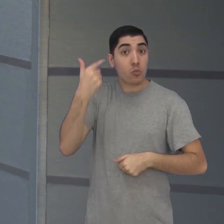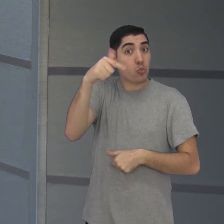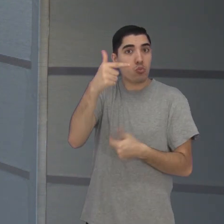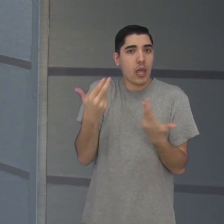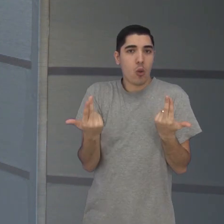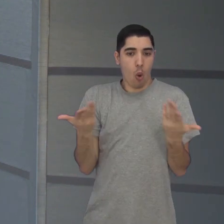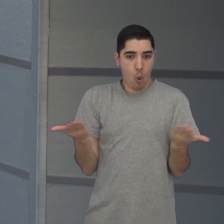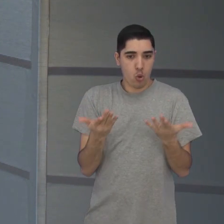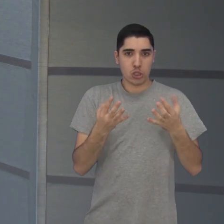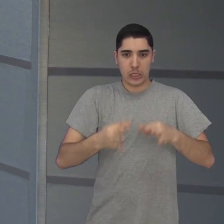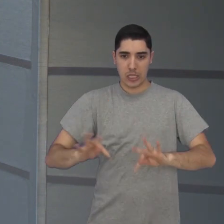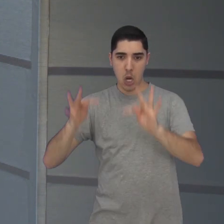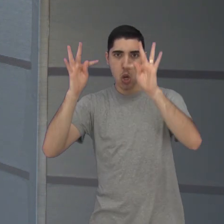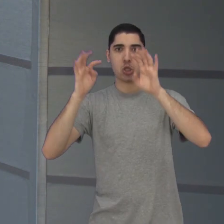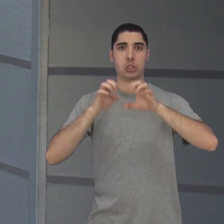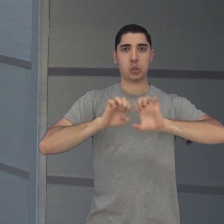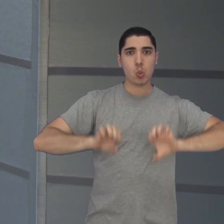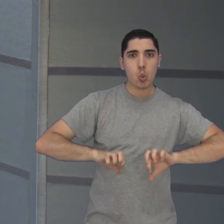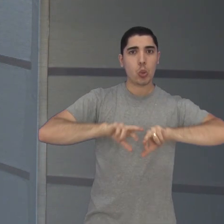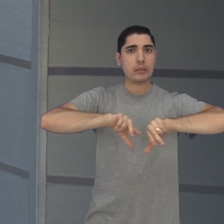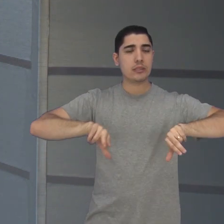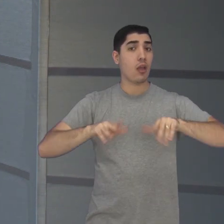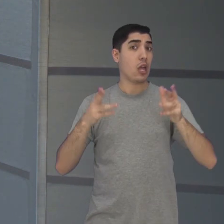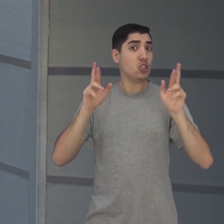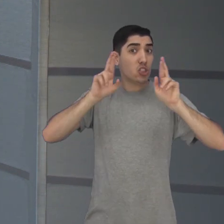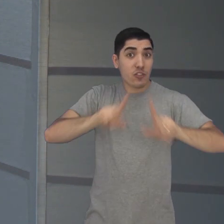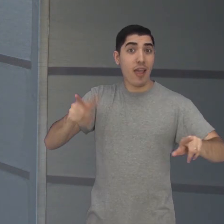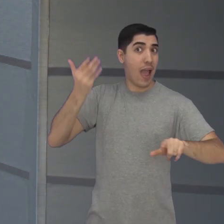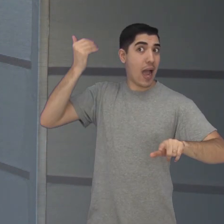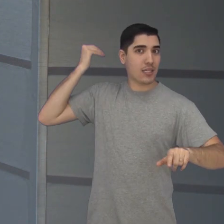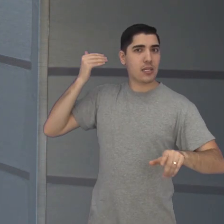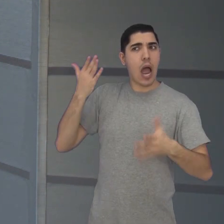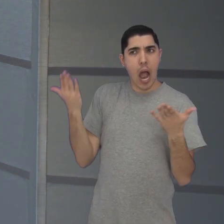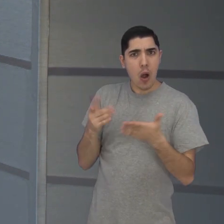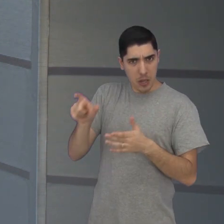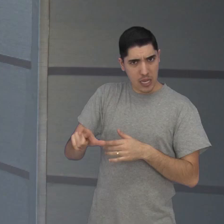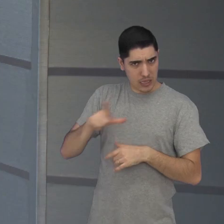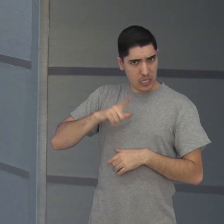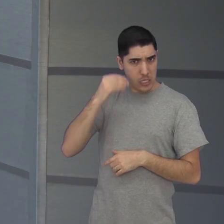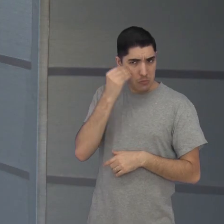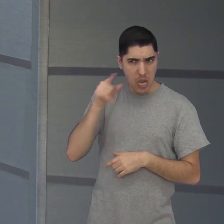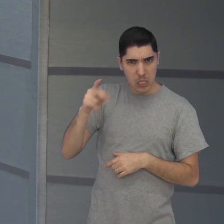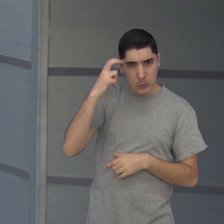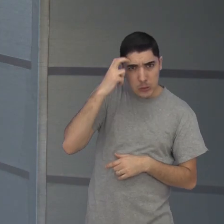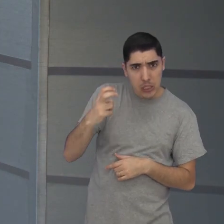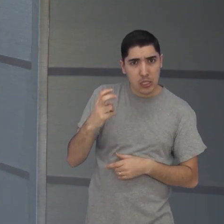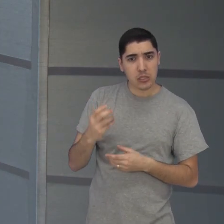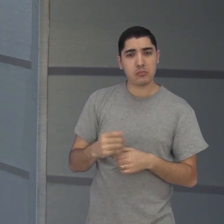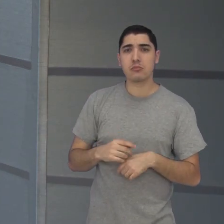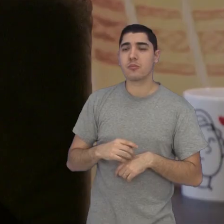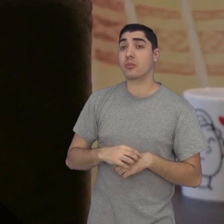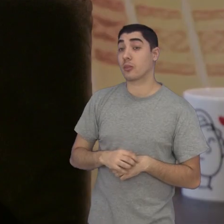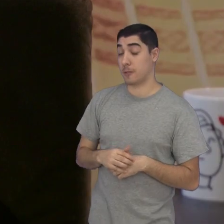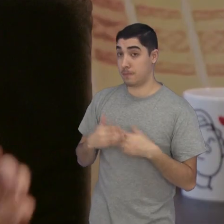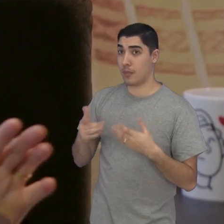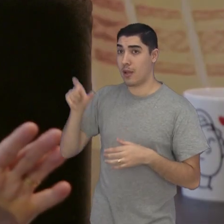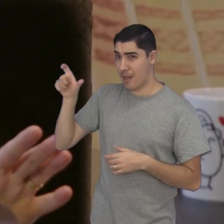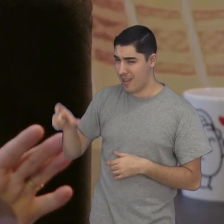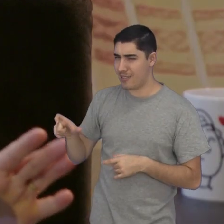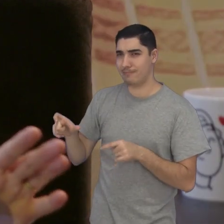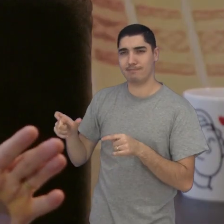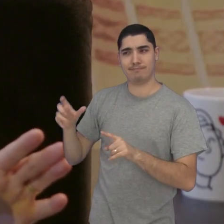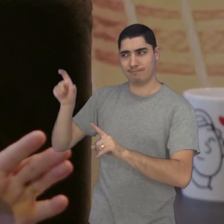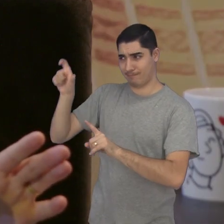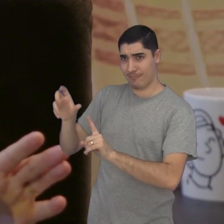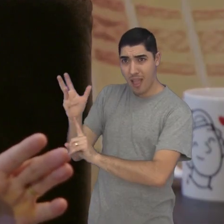essa estrutura que a gente tem hoje. Daí entra o lado artístico da pessoa, a sacada que ela tem? Exatamente. Ele era um